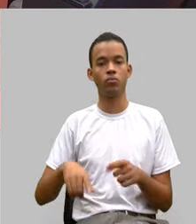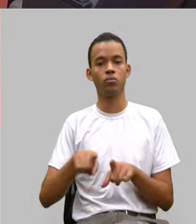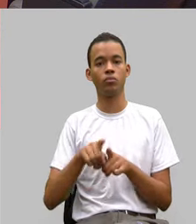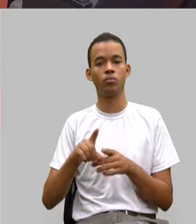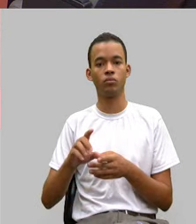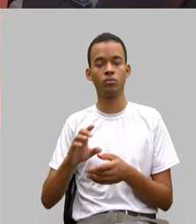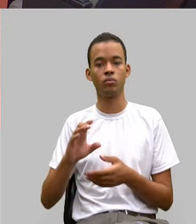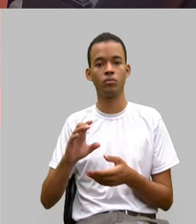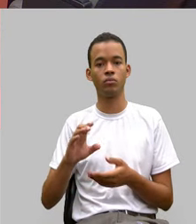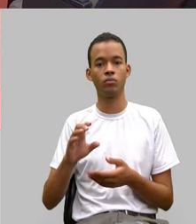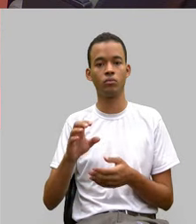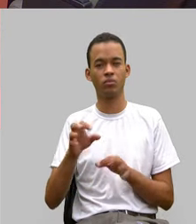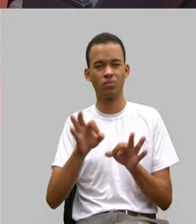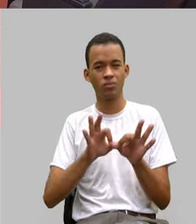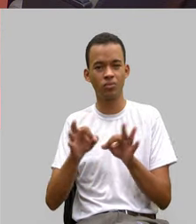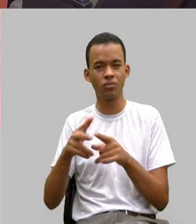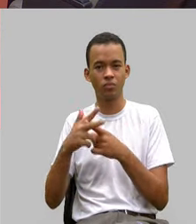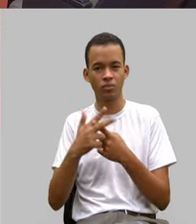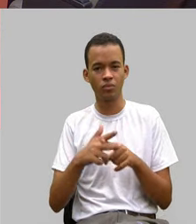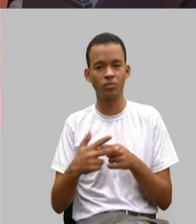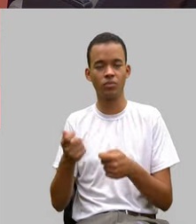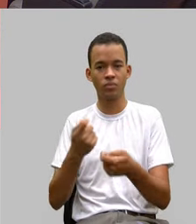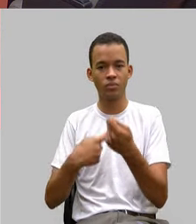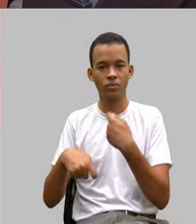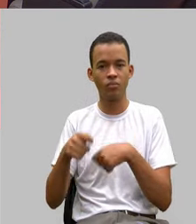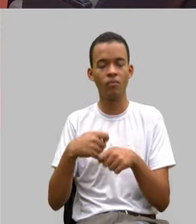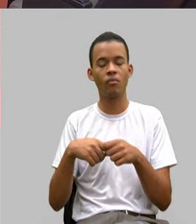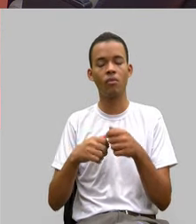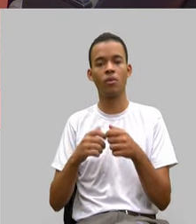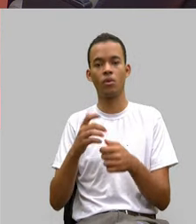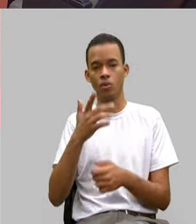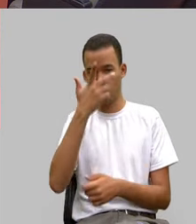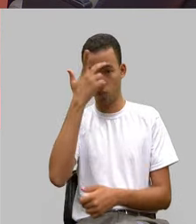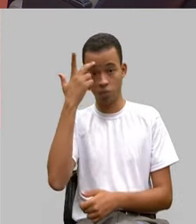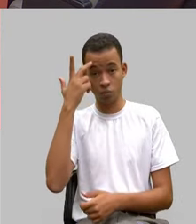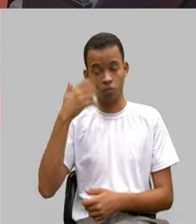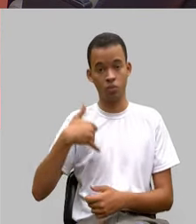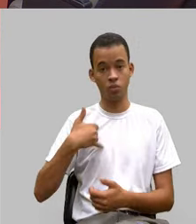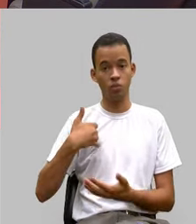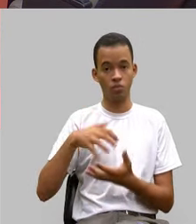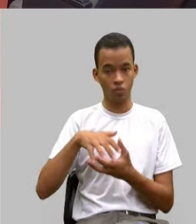da pessoa com deficiência da Defensoria Pública de Minas